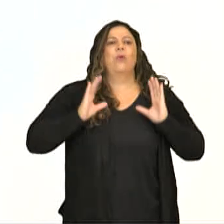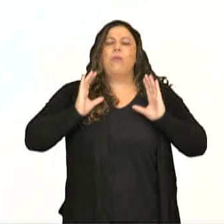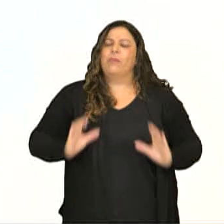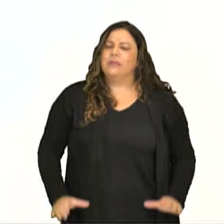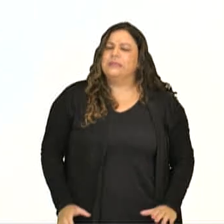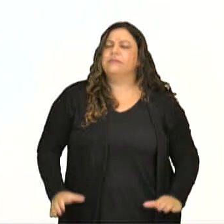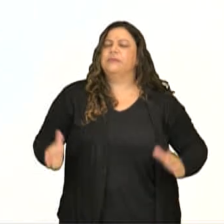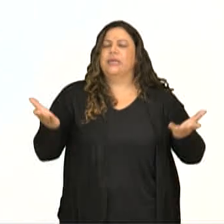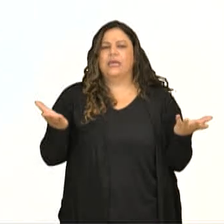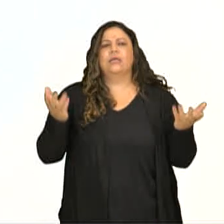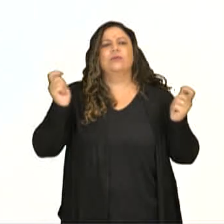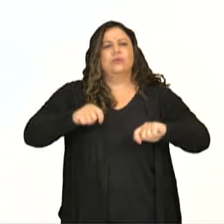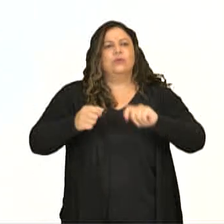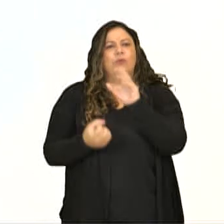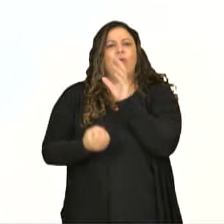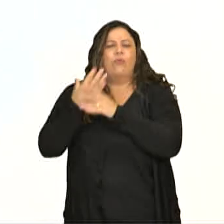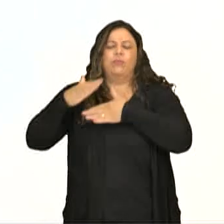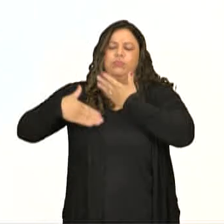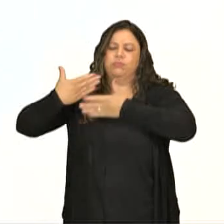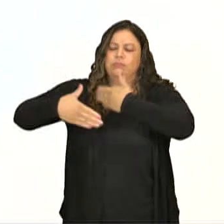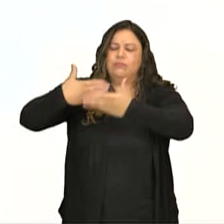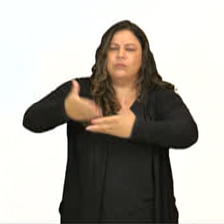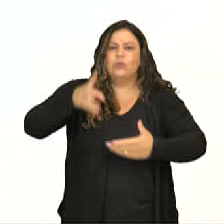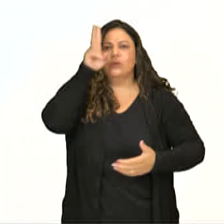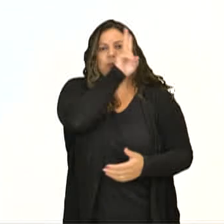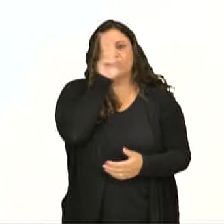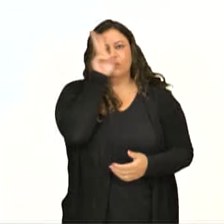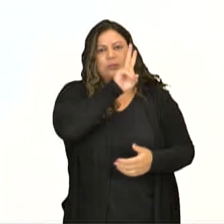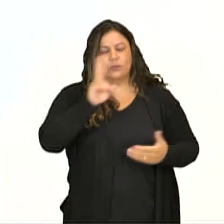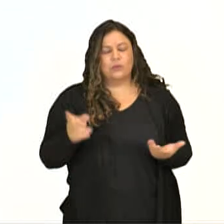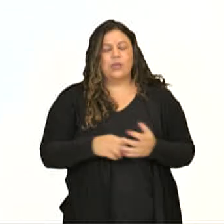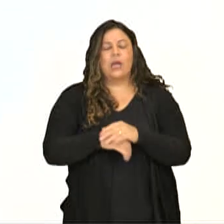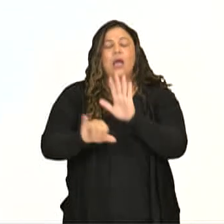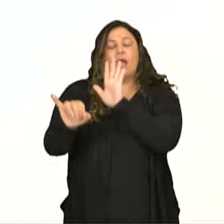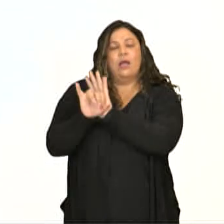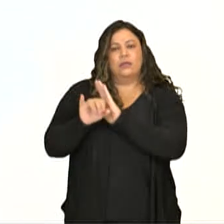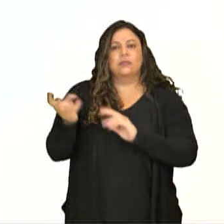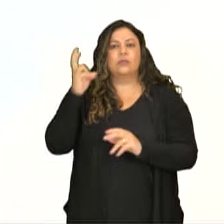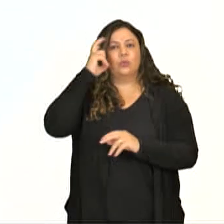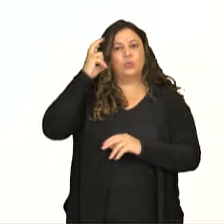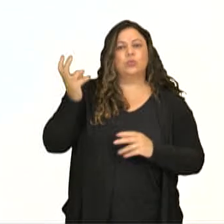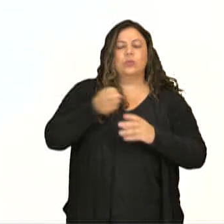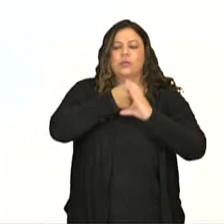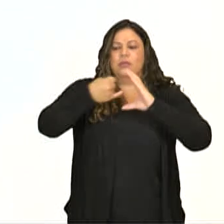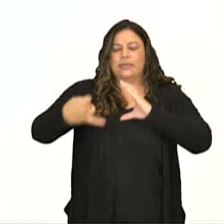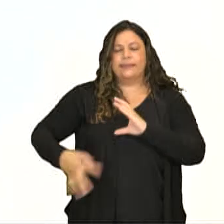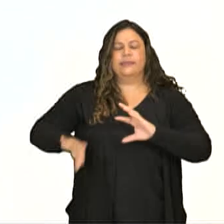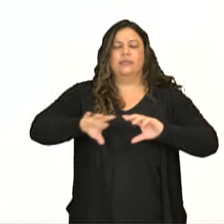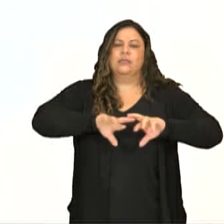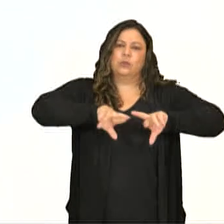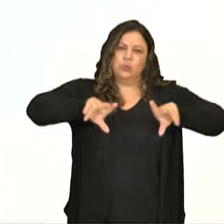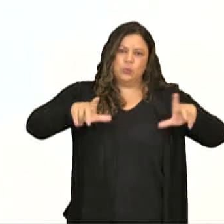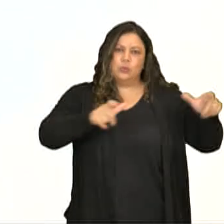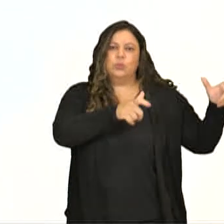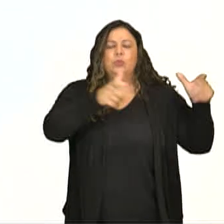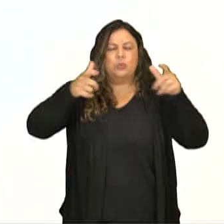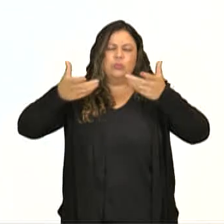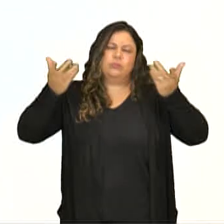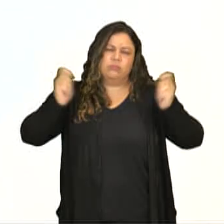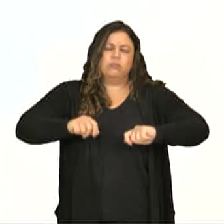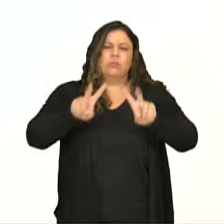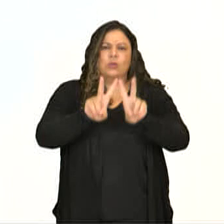e comportamentos formados ao longo de sua história. Então, a identidade cultural é característica de um grande grupo. São os